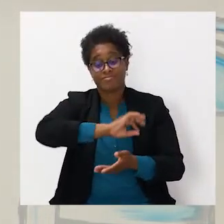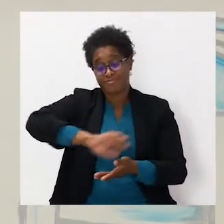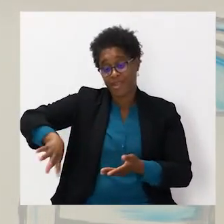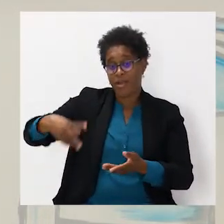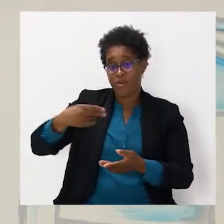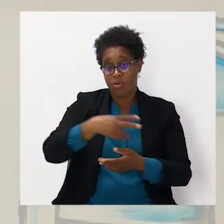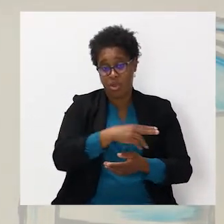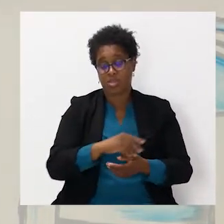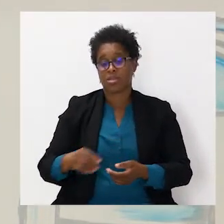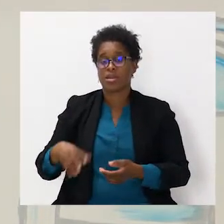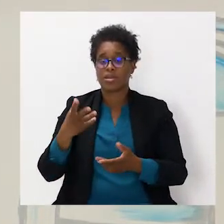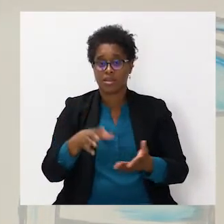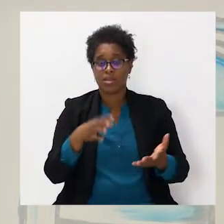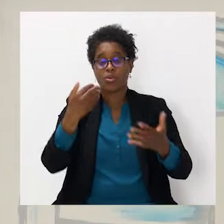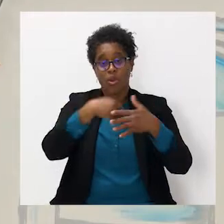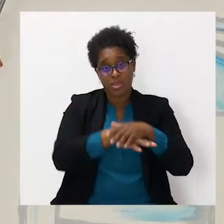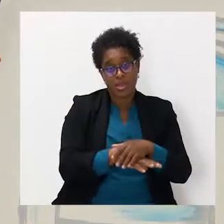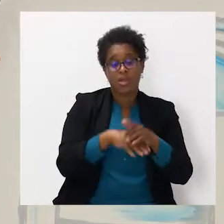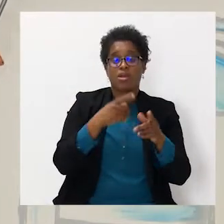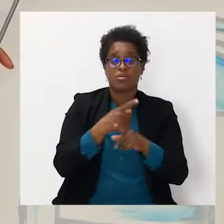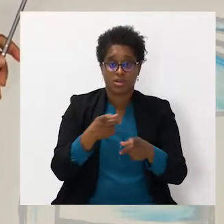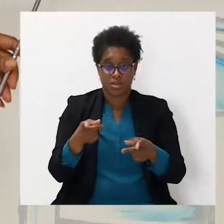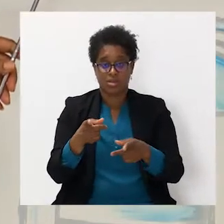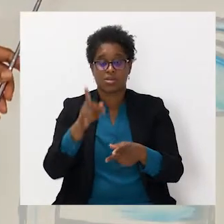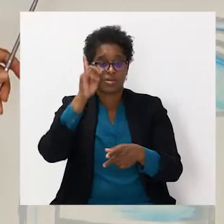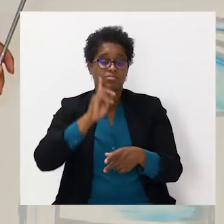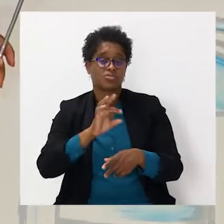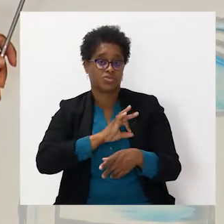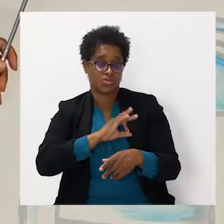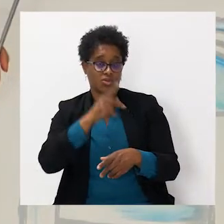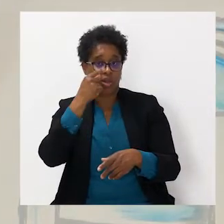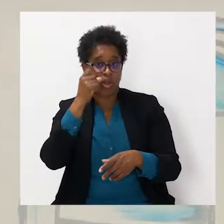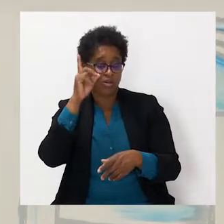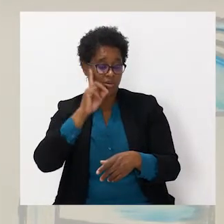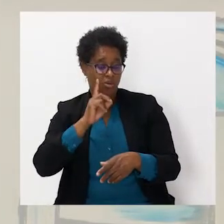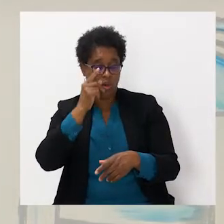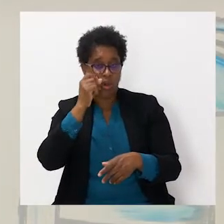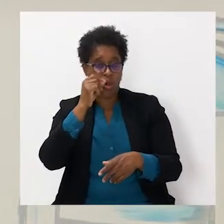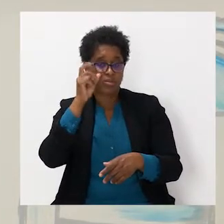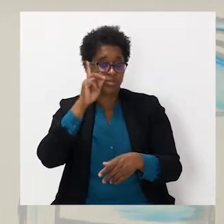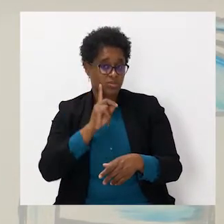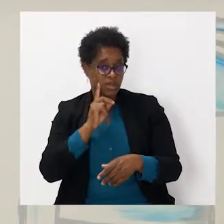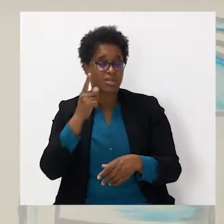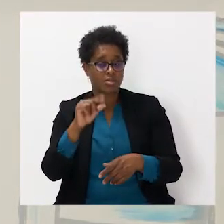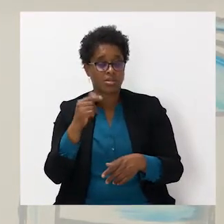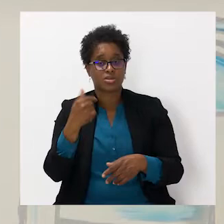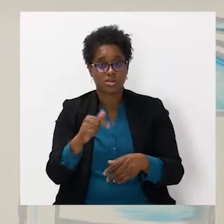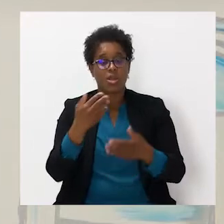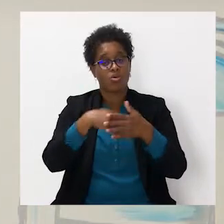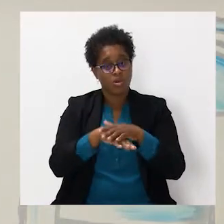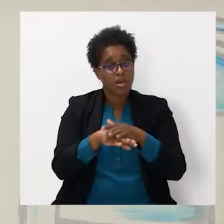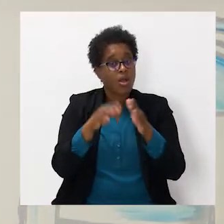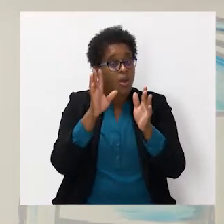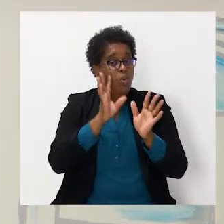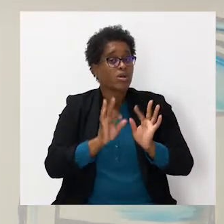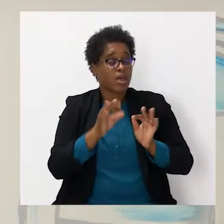tirar, conservar. Então, aqui os senhores, a senhora e o senhor estão a conservar as plantas porque